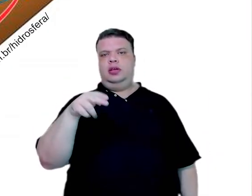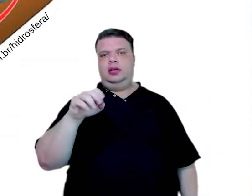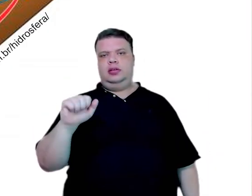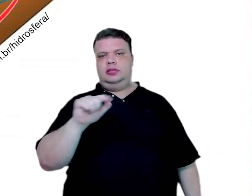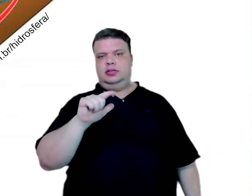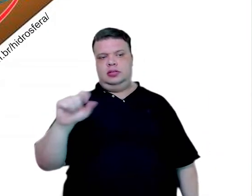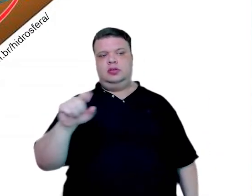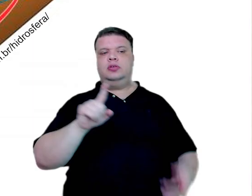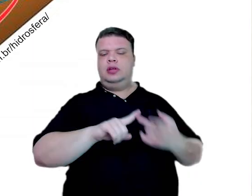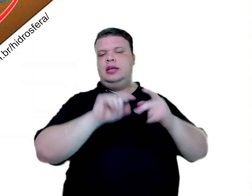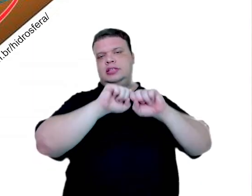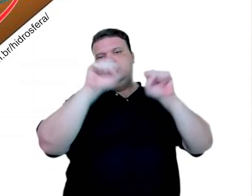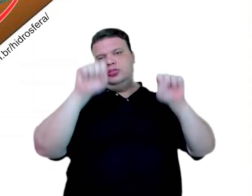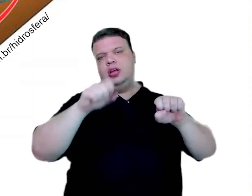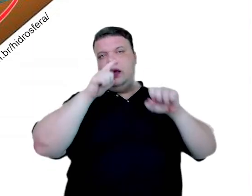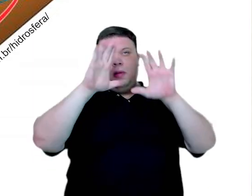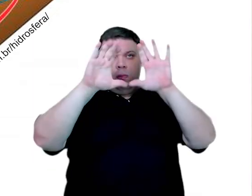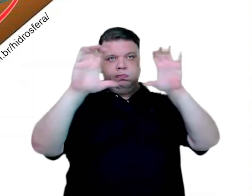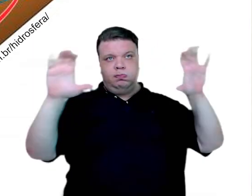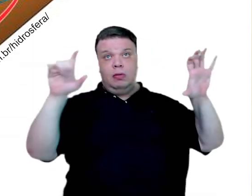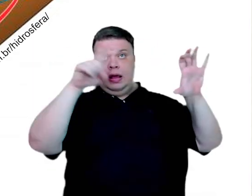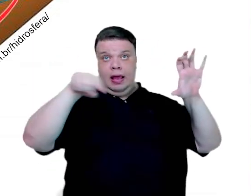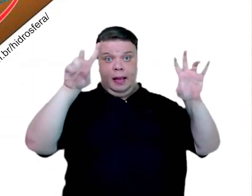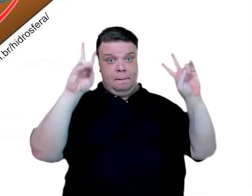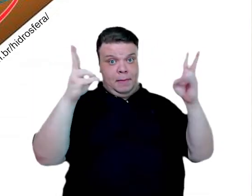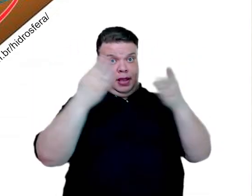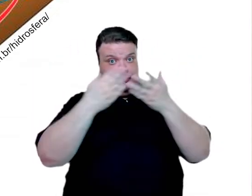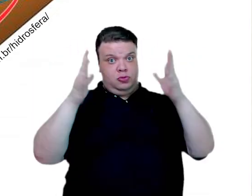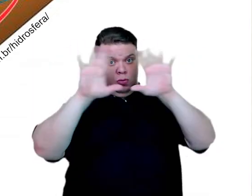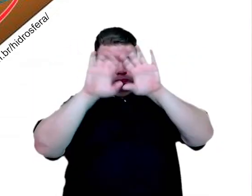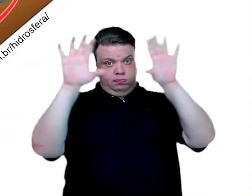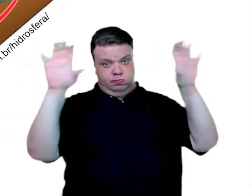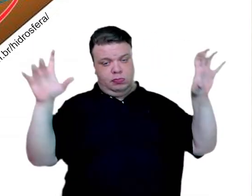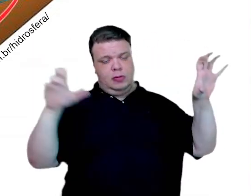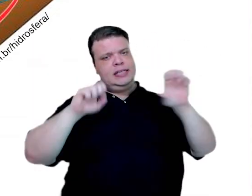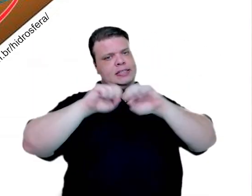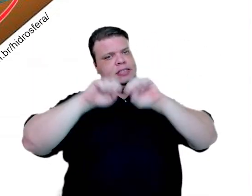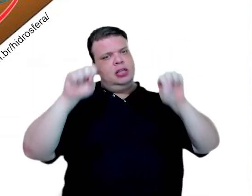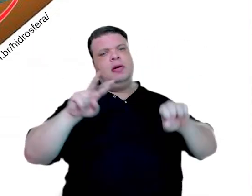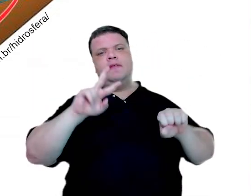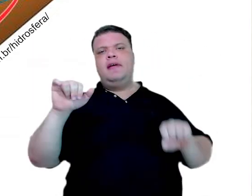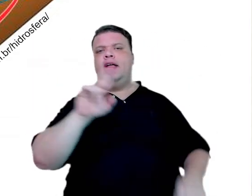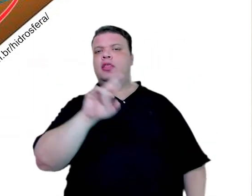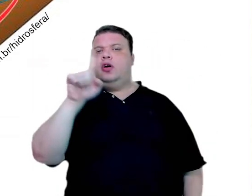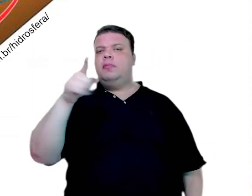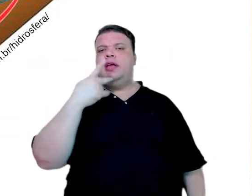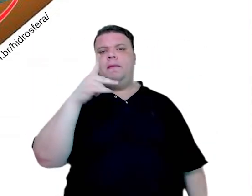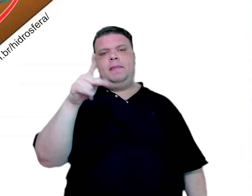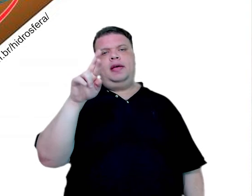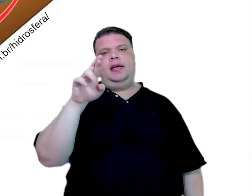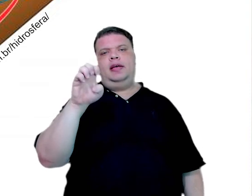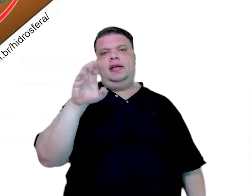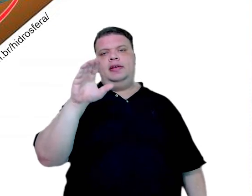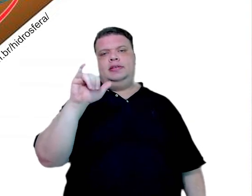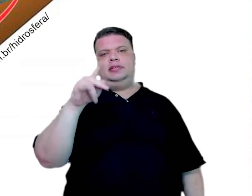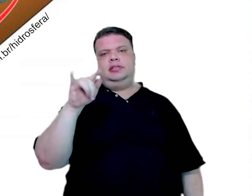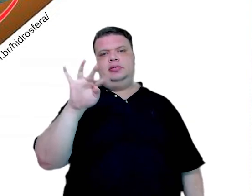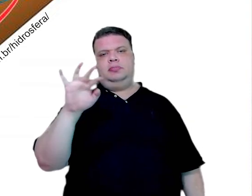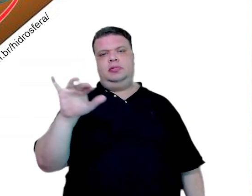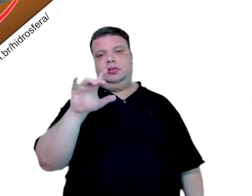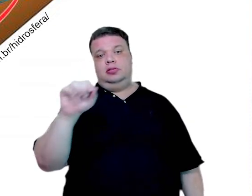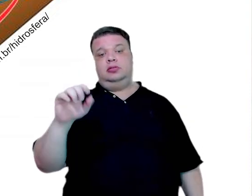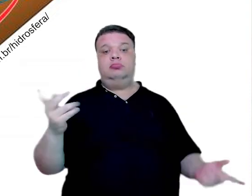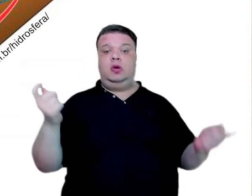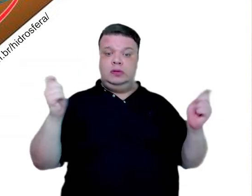vai gerar o que nós chamamos de precipitação. Consequentemente, tudo que tem a ver com o oceano interfere também no